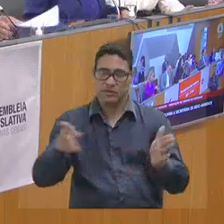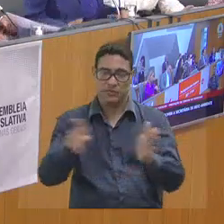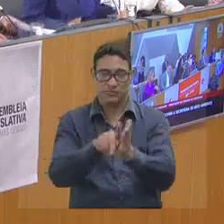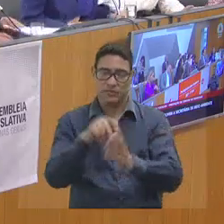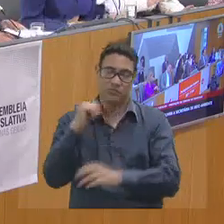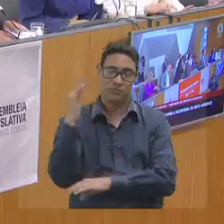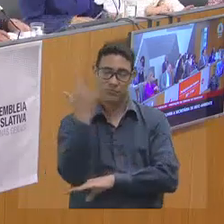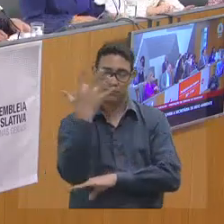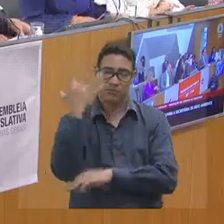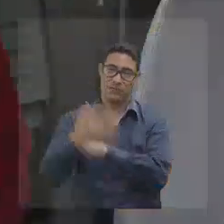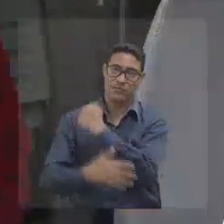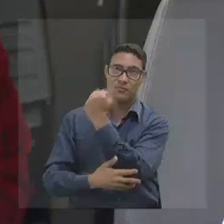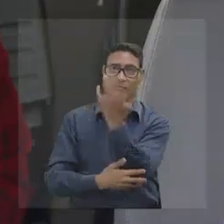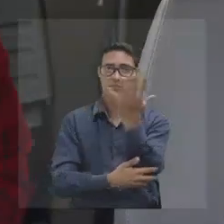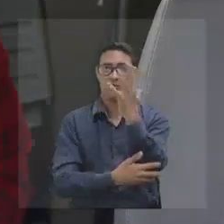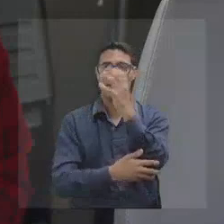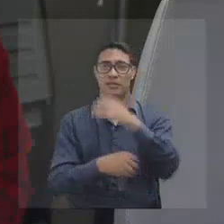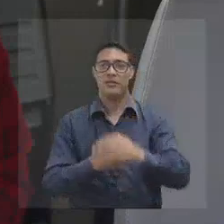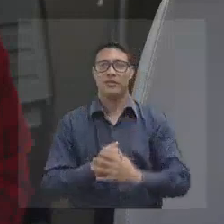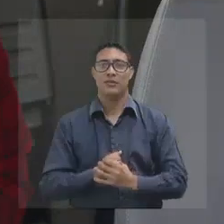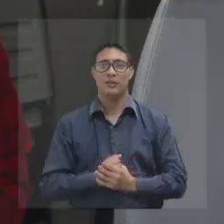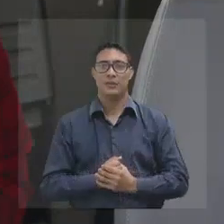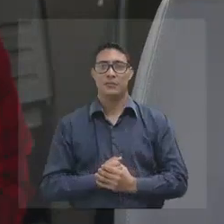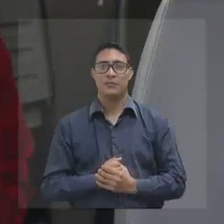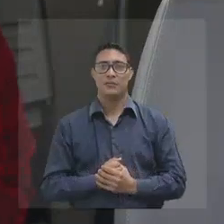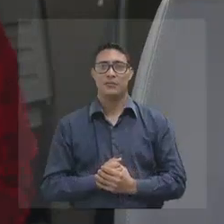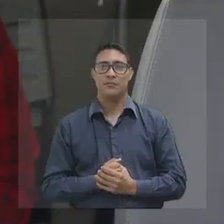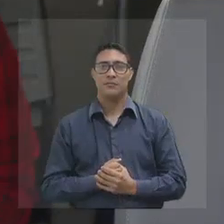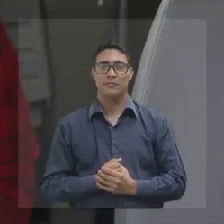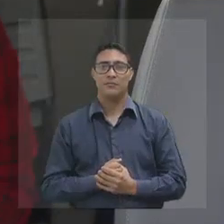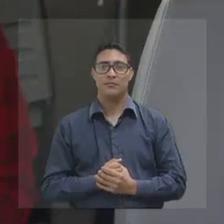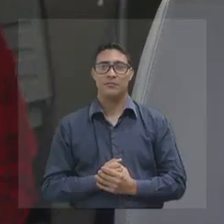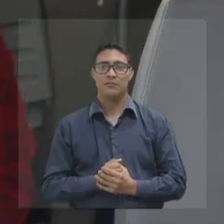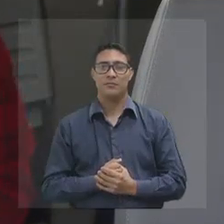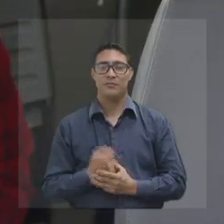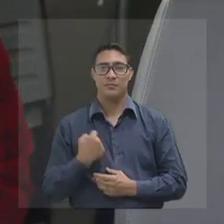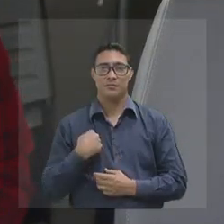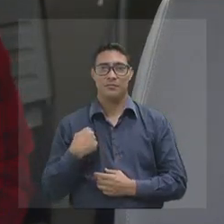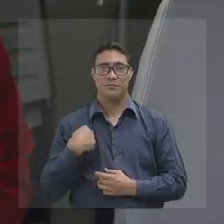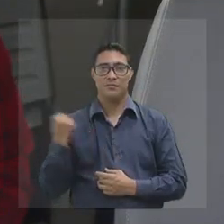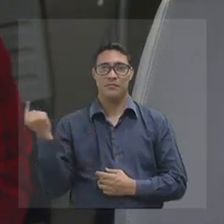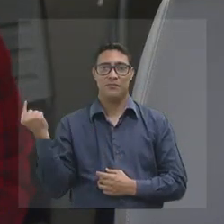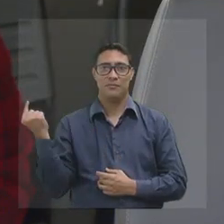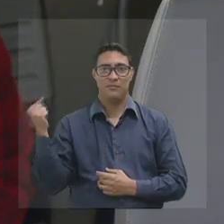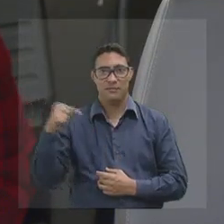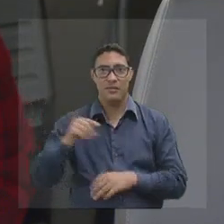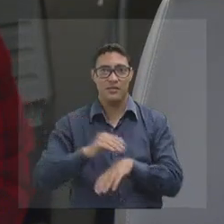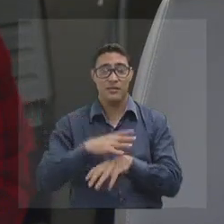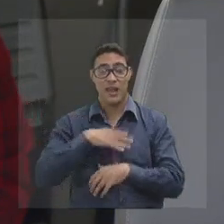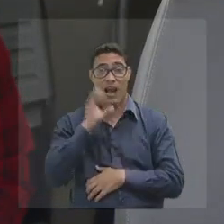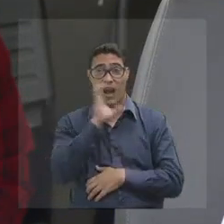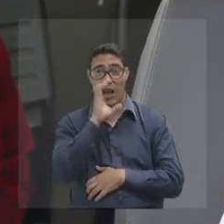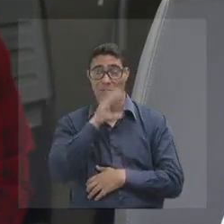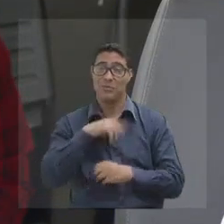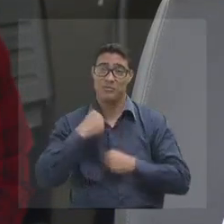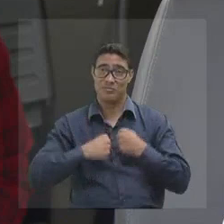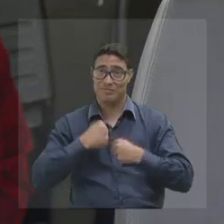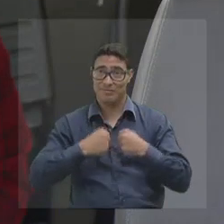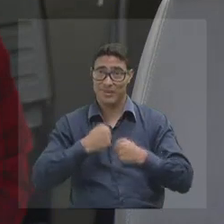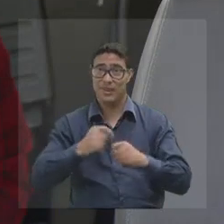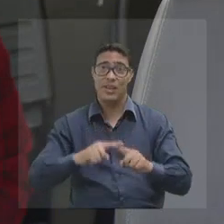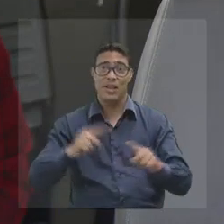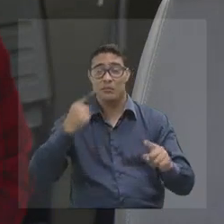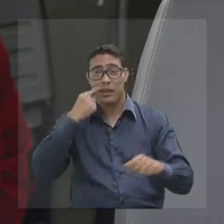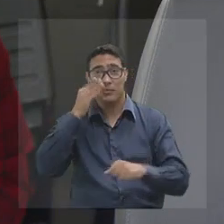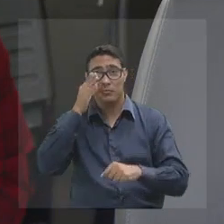né do sistema de Meio Ambiente eu vim correndo para cá mas assistindo a